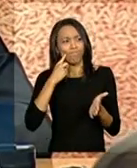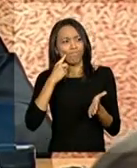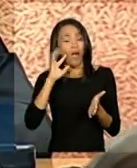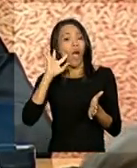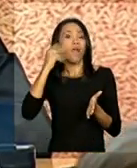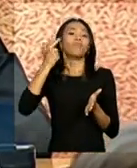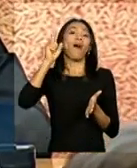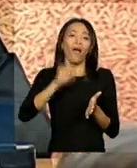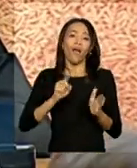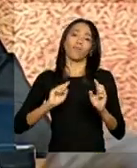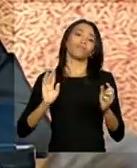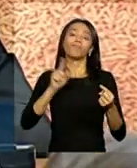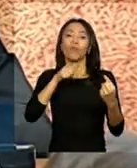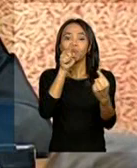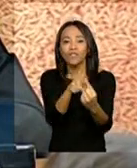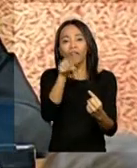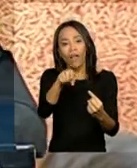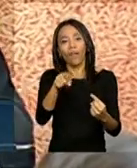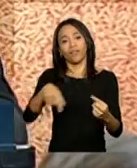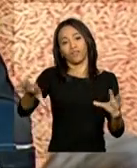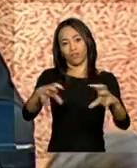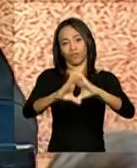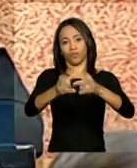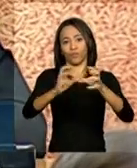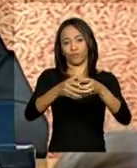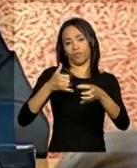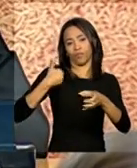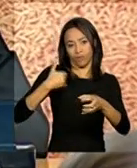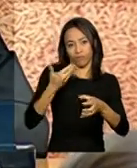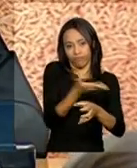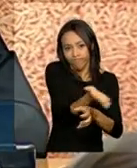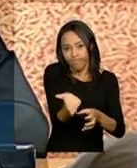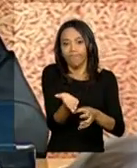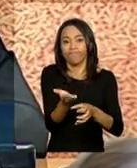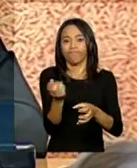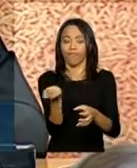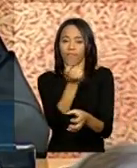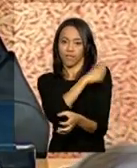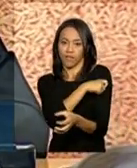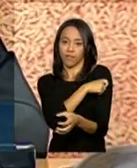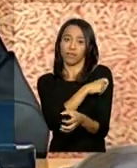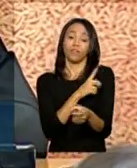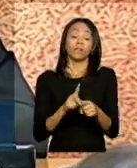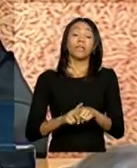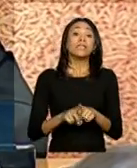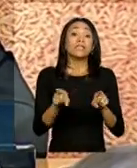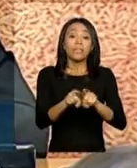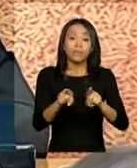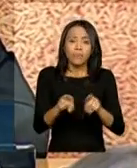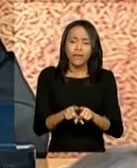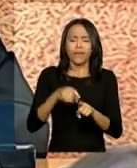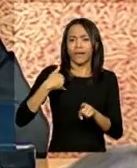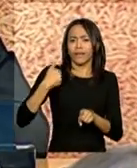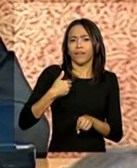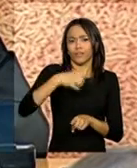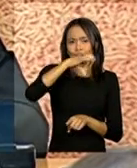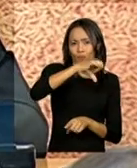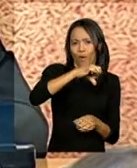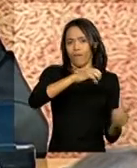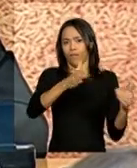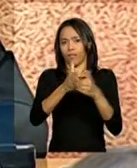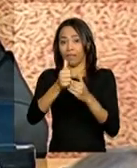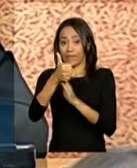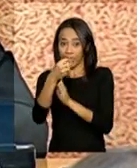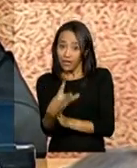ser a população Alva ser vacinada a vacinação será feita eh apesar de ser incluído o grupo de 9 a 13 anos de